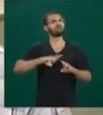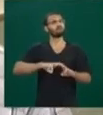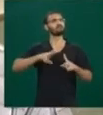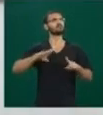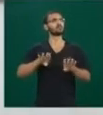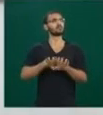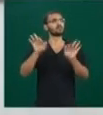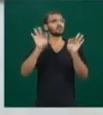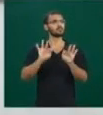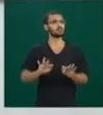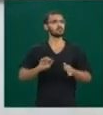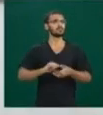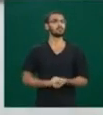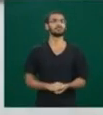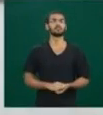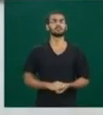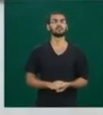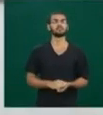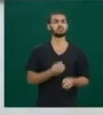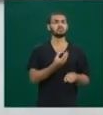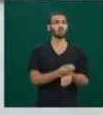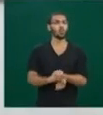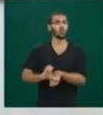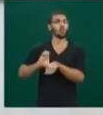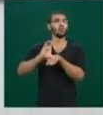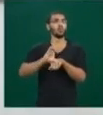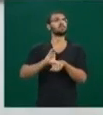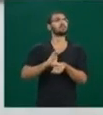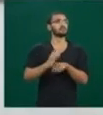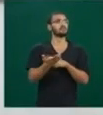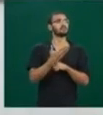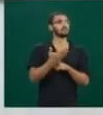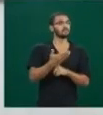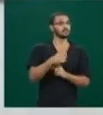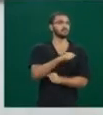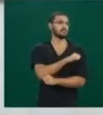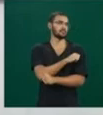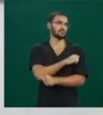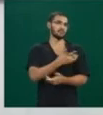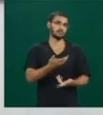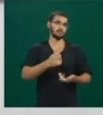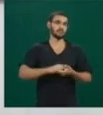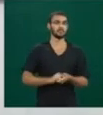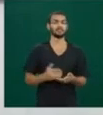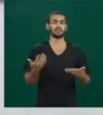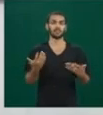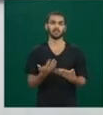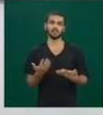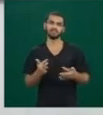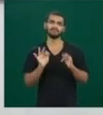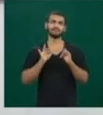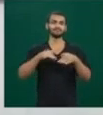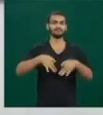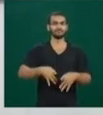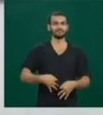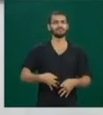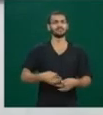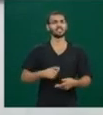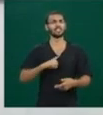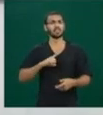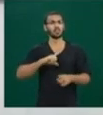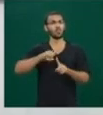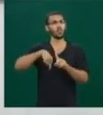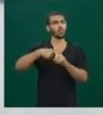feliz. Conhecimento que pode sim fazer muita diferença na vida do estudante, com certeza. O TV Notícias de hoje fica por aqui, tem muito